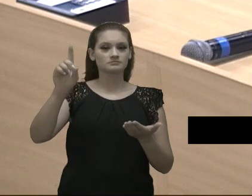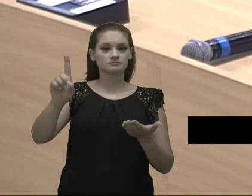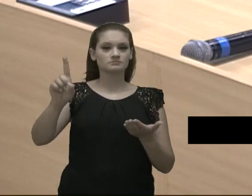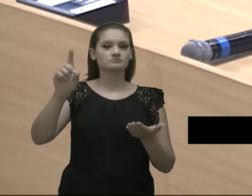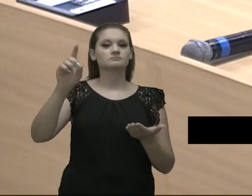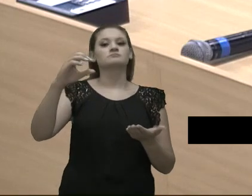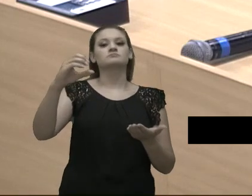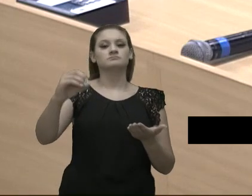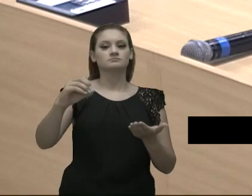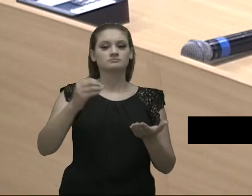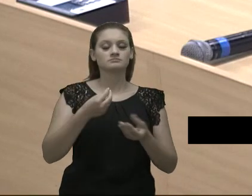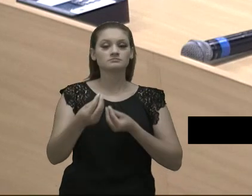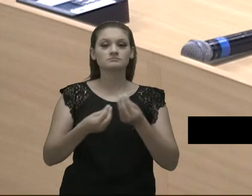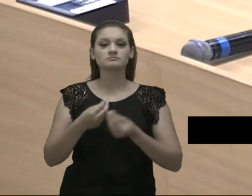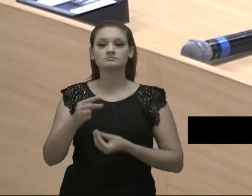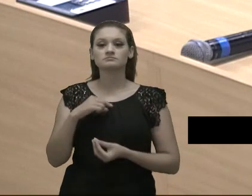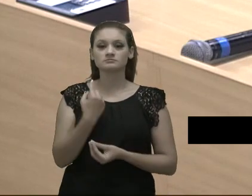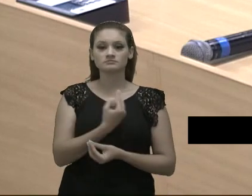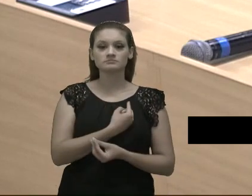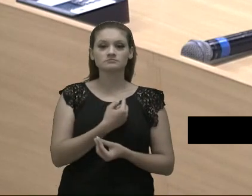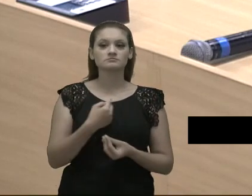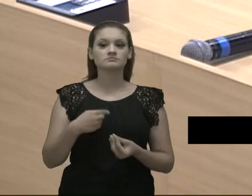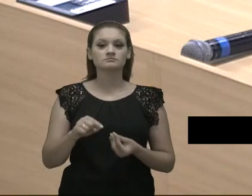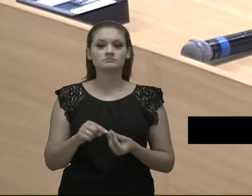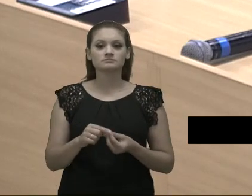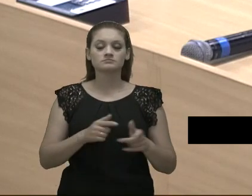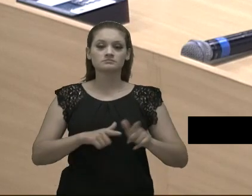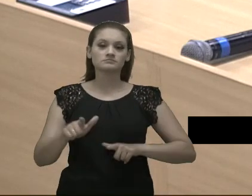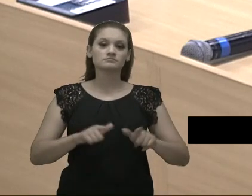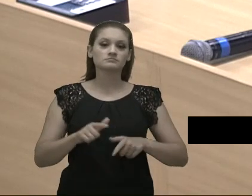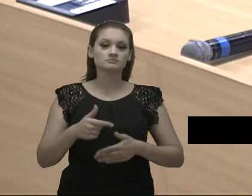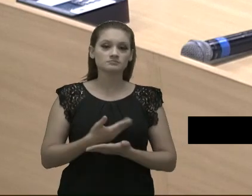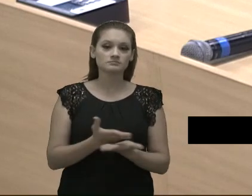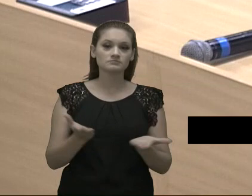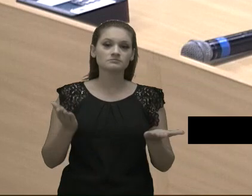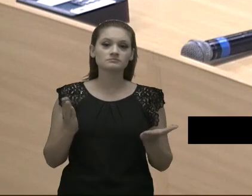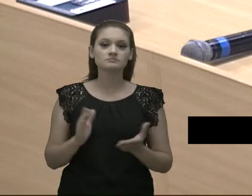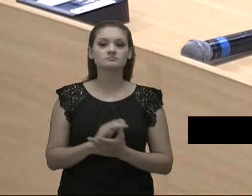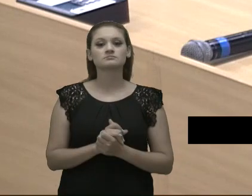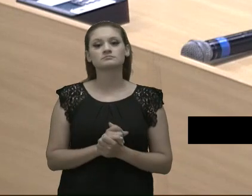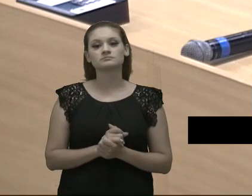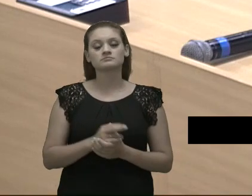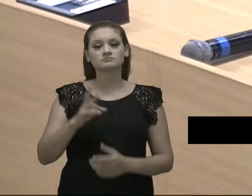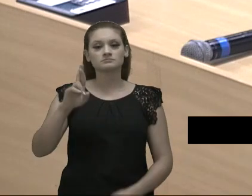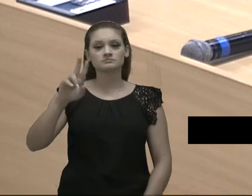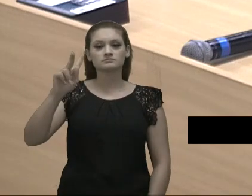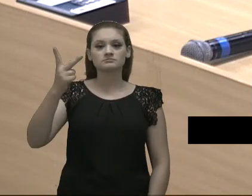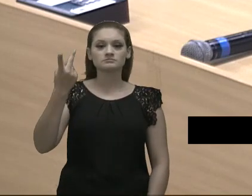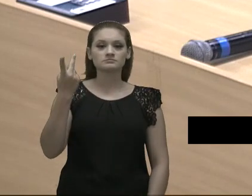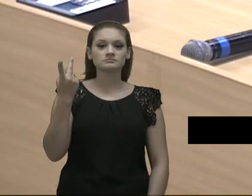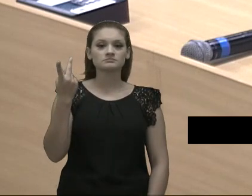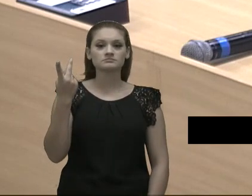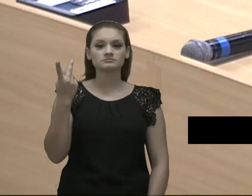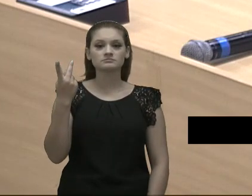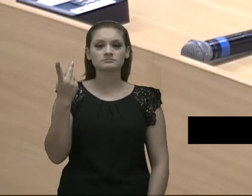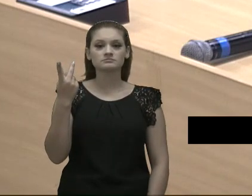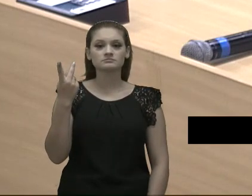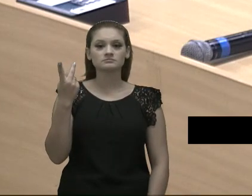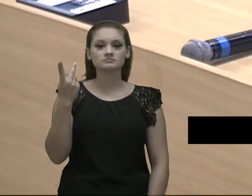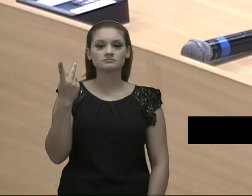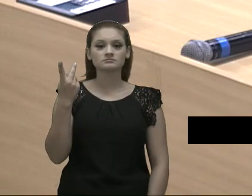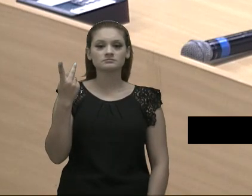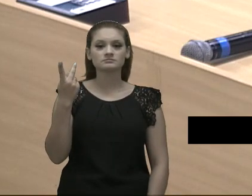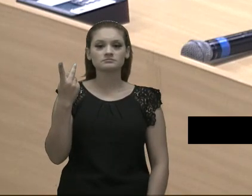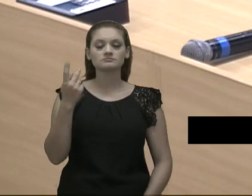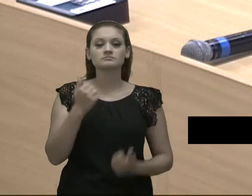encaminhá-la. Mas a partir de amanhã, né, nós vamos encaminhar pro RH dar